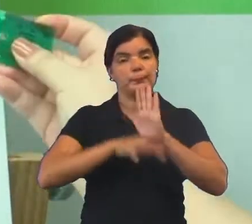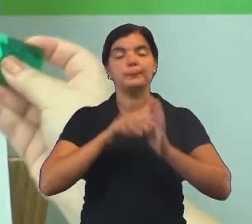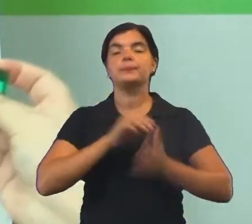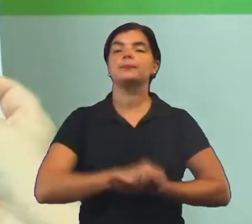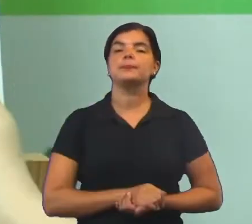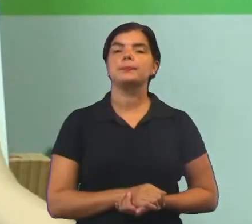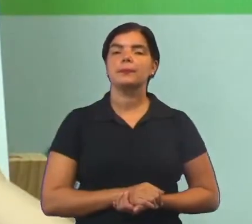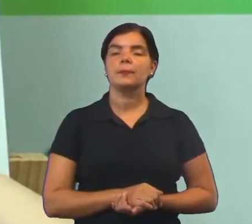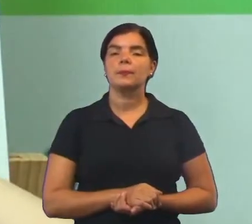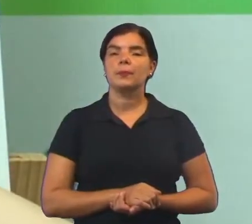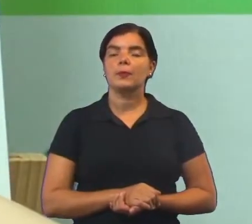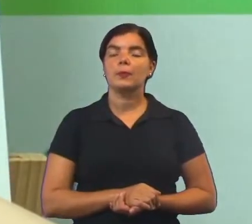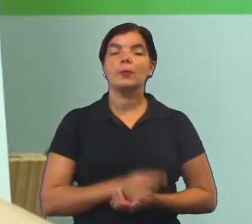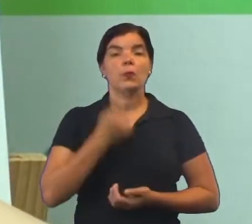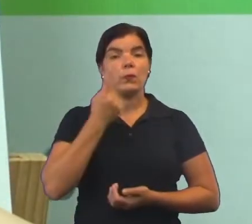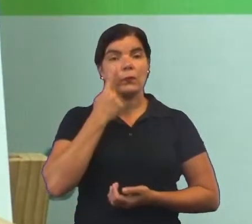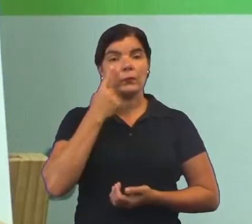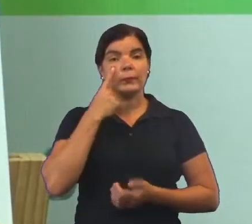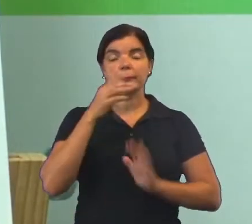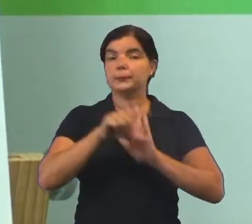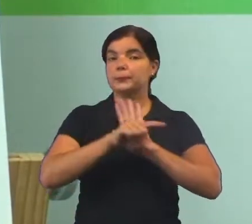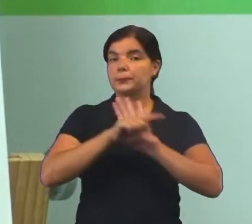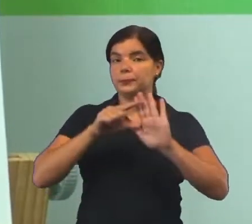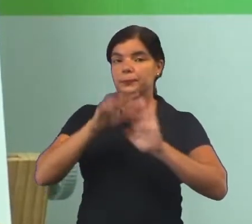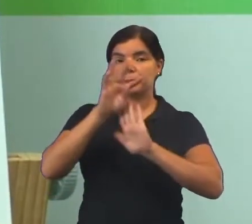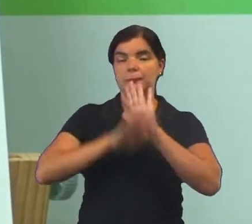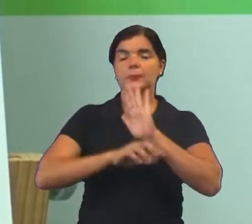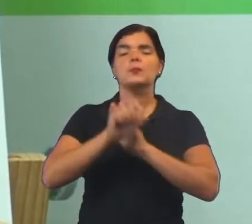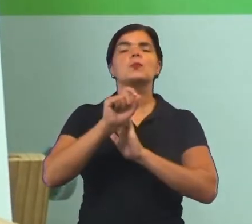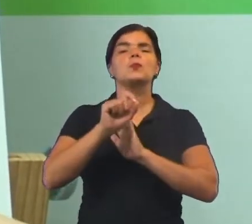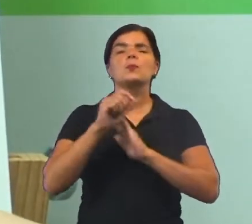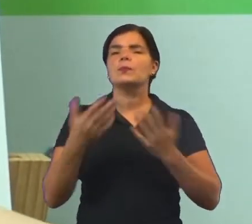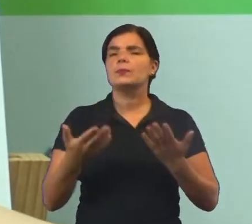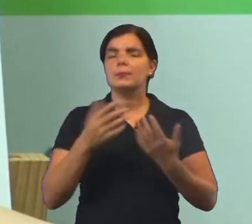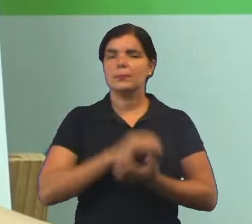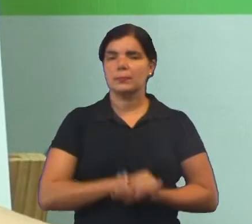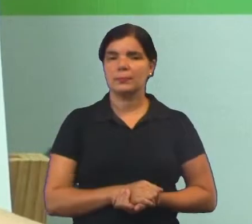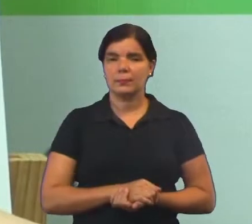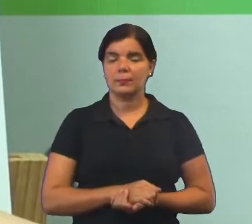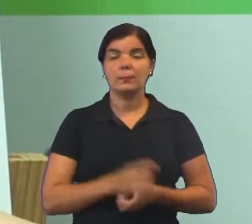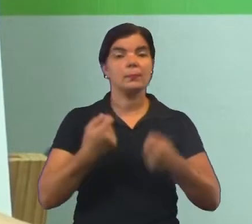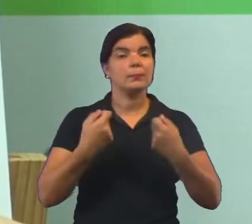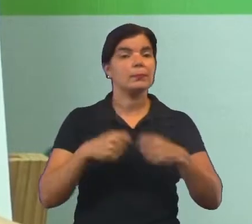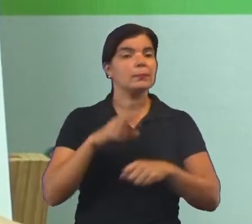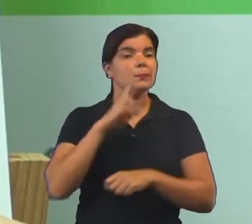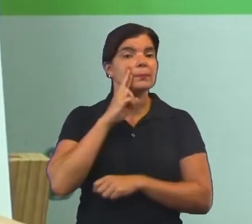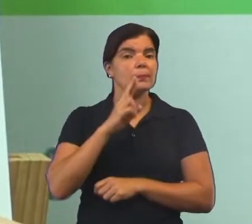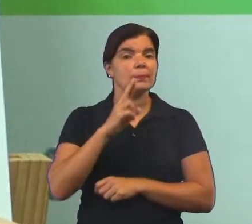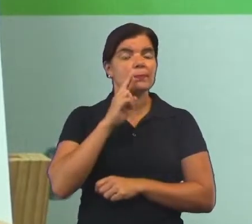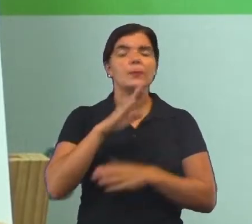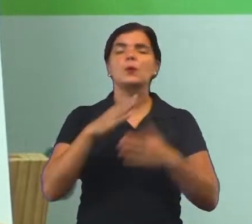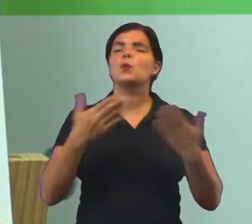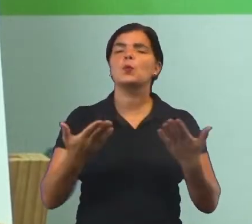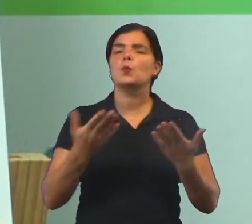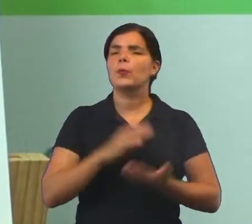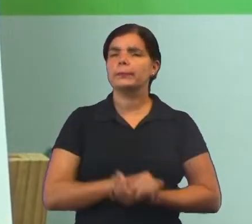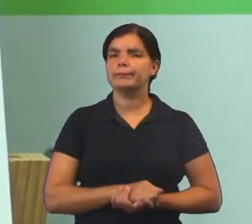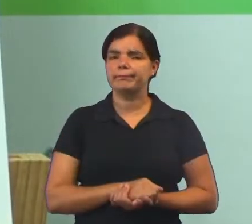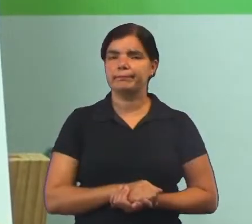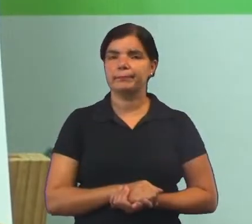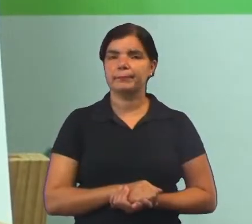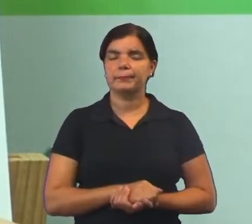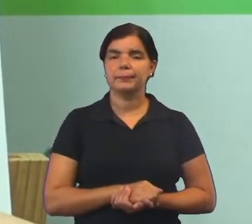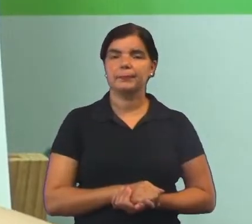todo. Vendo esse trecho do texto, o que eu vou precisar responder? Qual é a